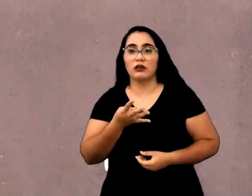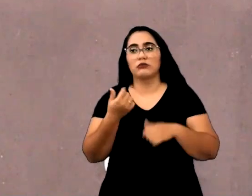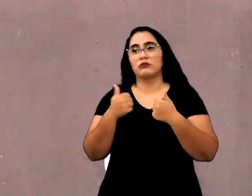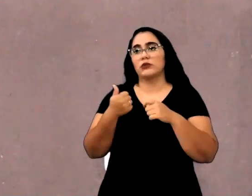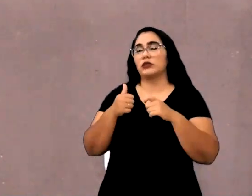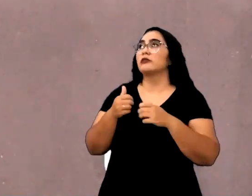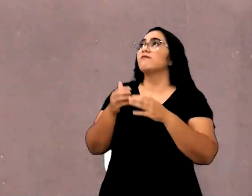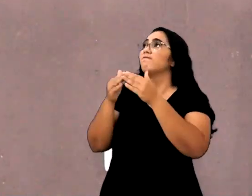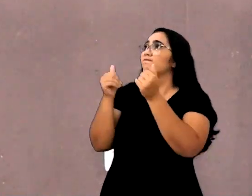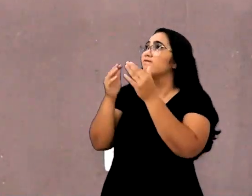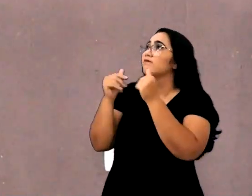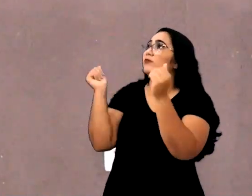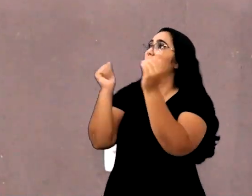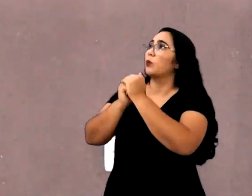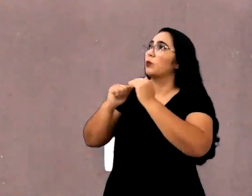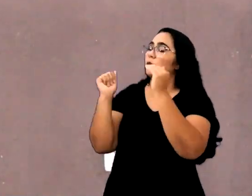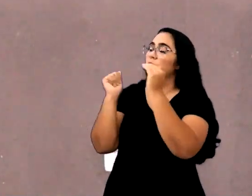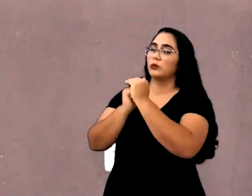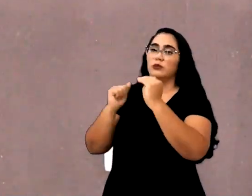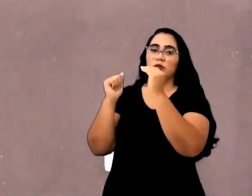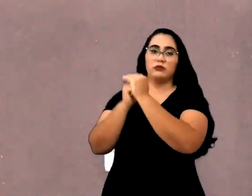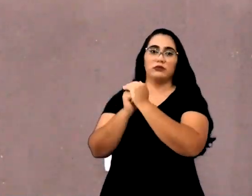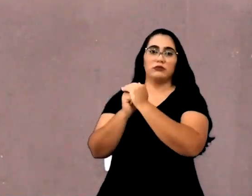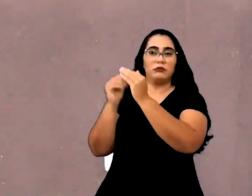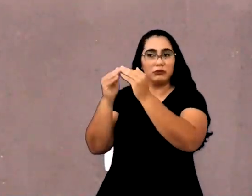que clamar a Ele, você tem que orar a Ele.